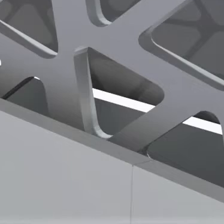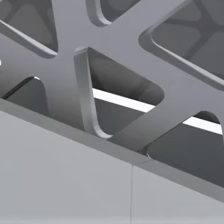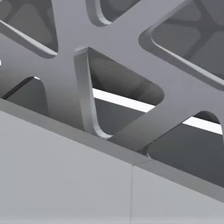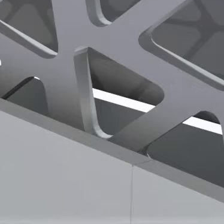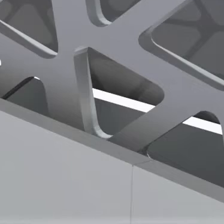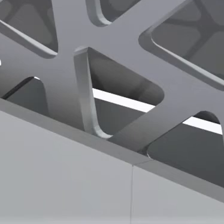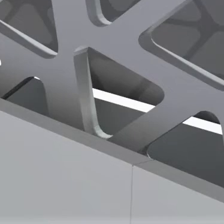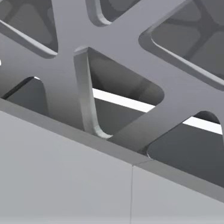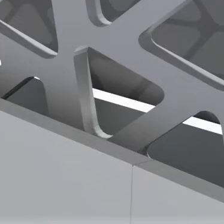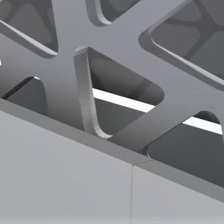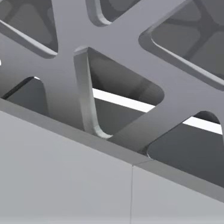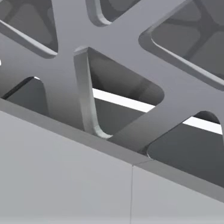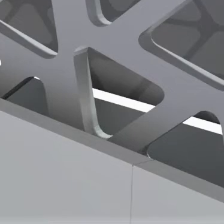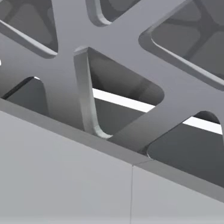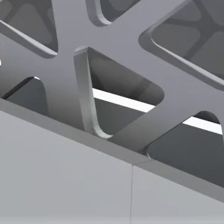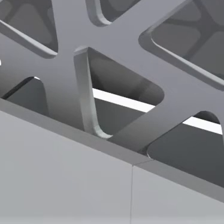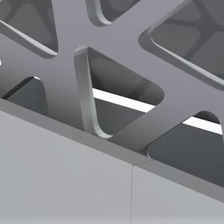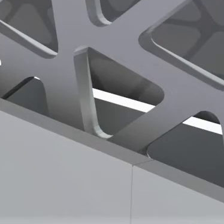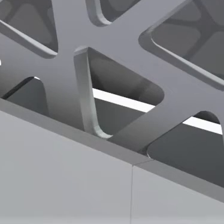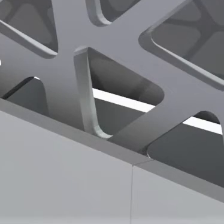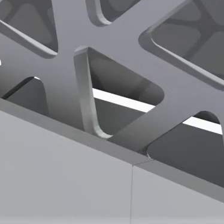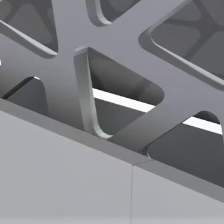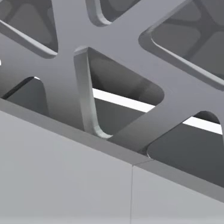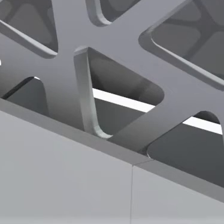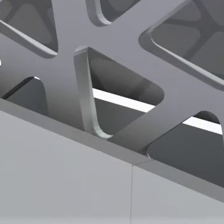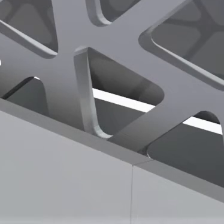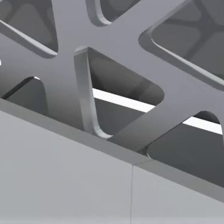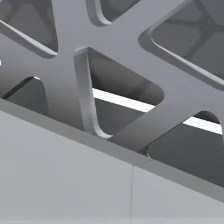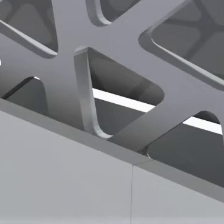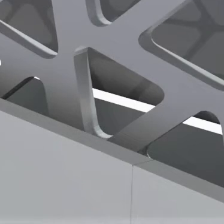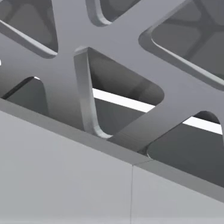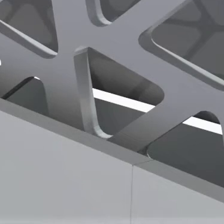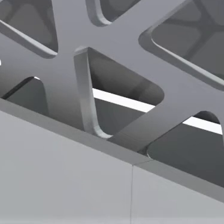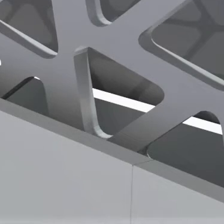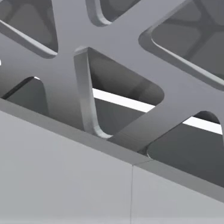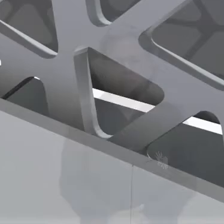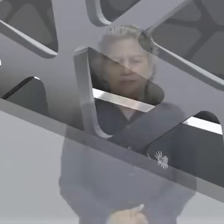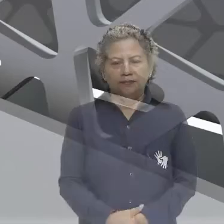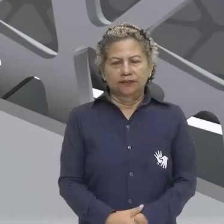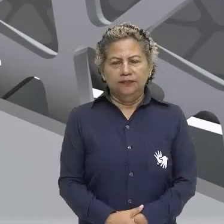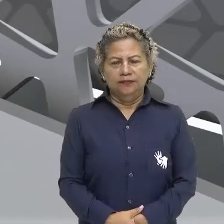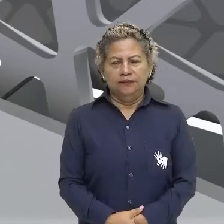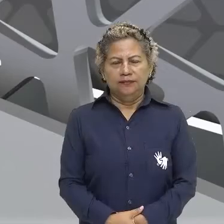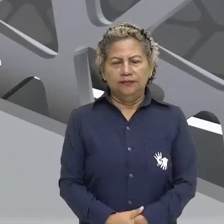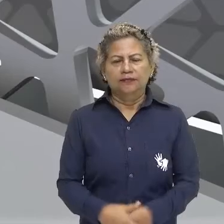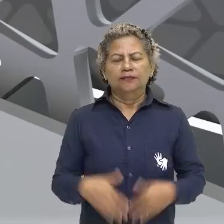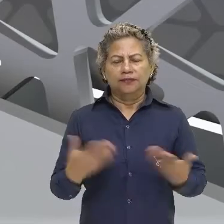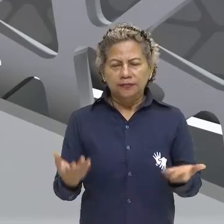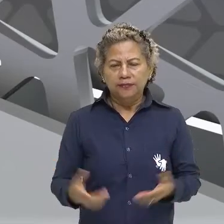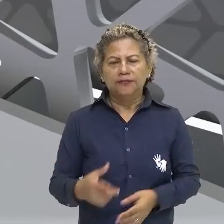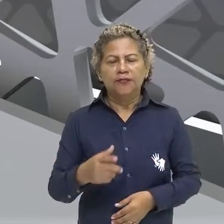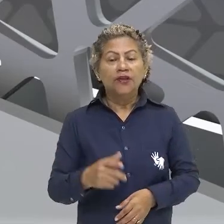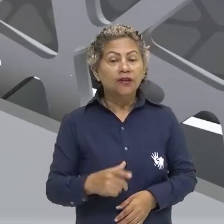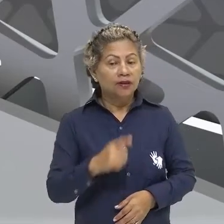salto pode ser a primeira marcação, depois mais 3 tempos, salta. 3 tempos, cada tempo uma passada, né?